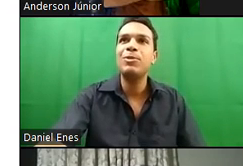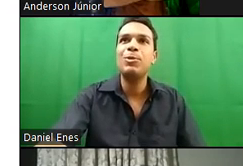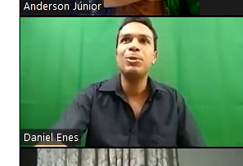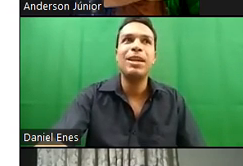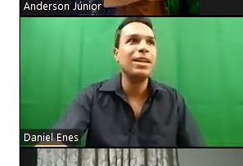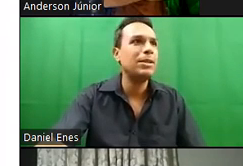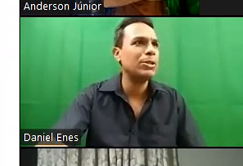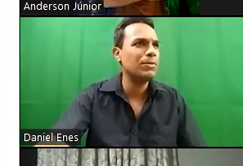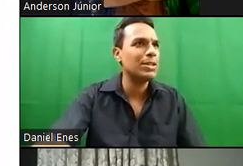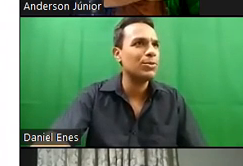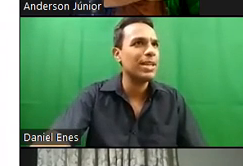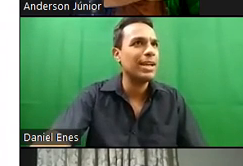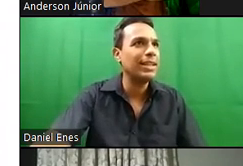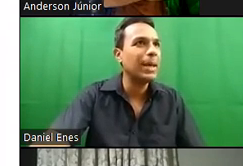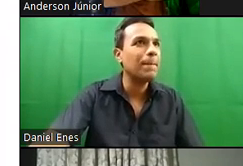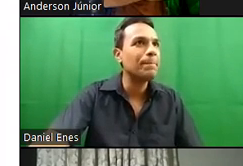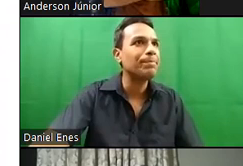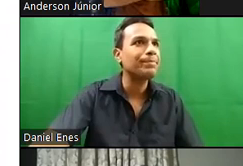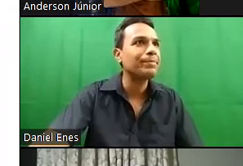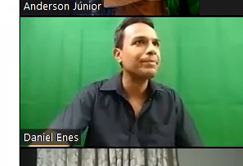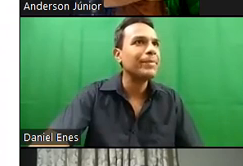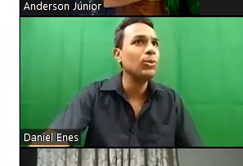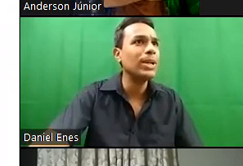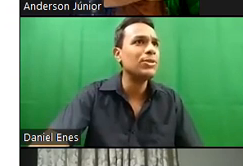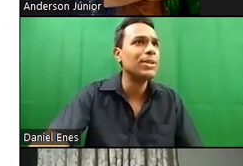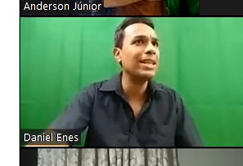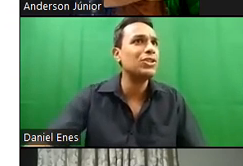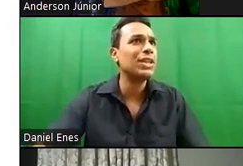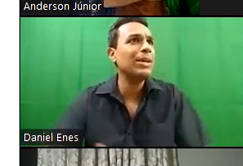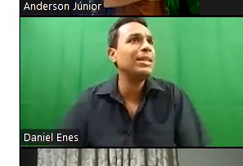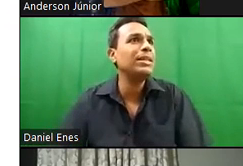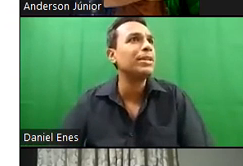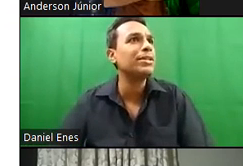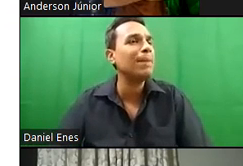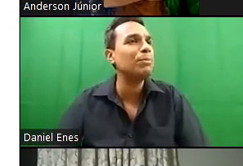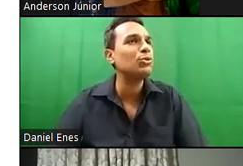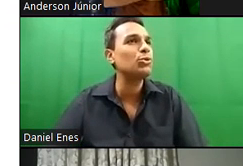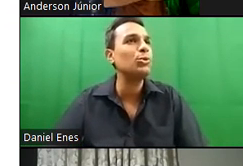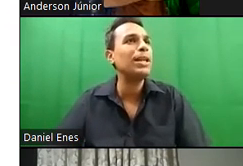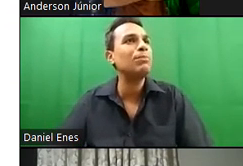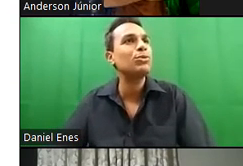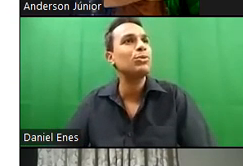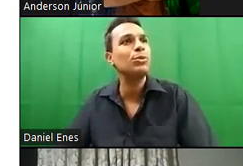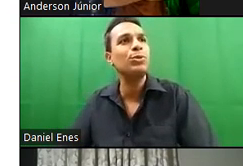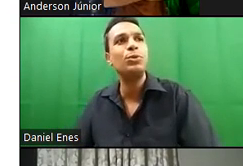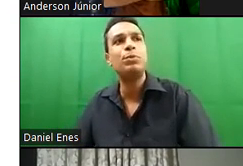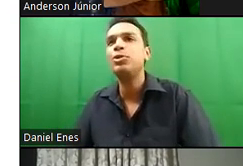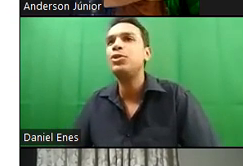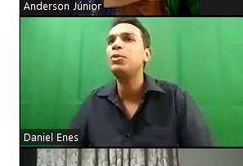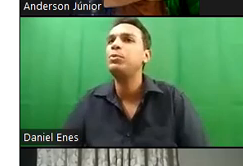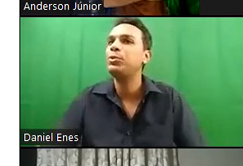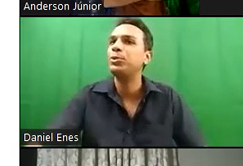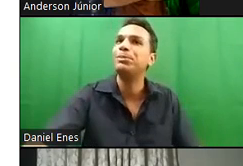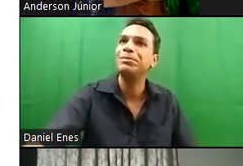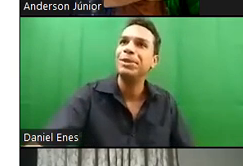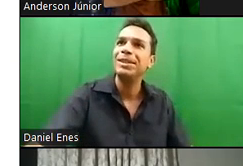Aí eu coloquei, aí eu acho que vocês conseguem ler, né? No caso, quem é destinado a Libras, né? Ela é para o surdo, ela é para o surdo mudo, para o mudinho ou